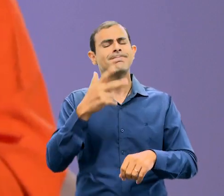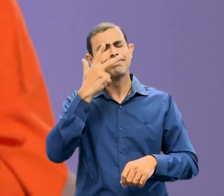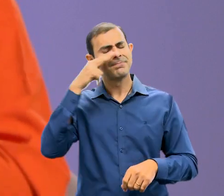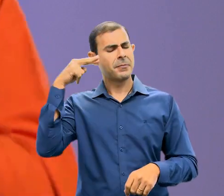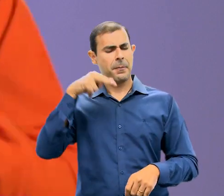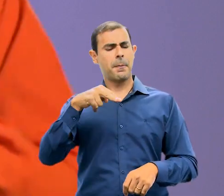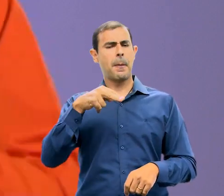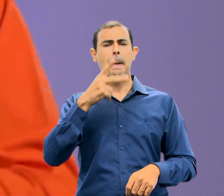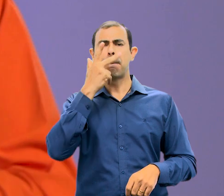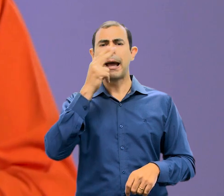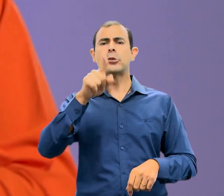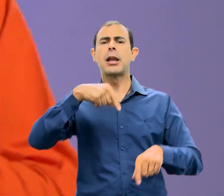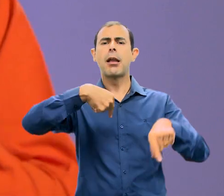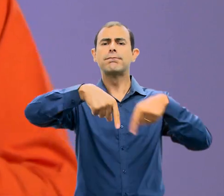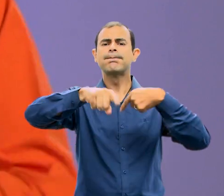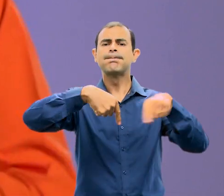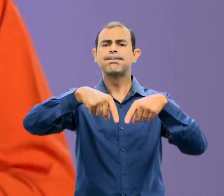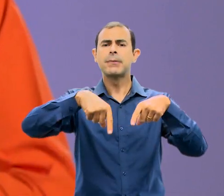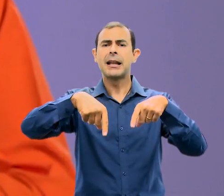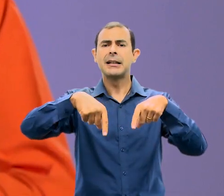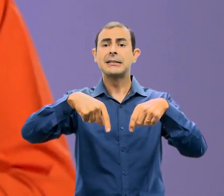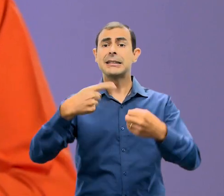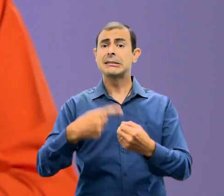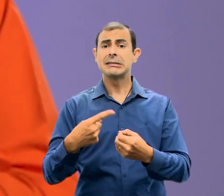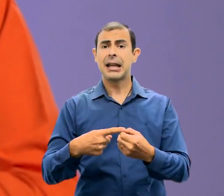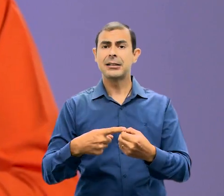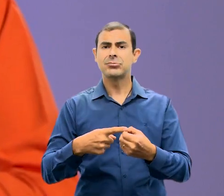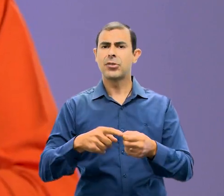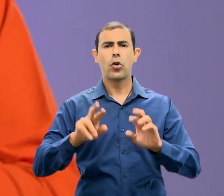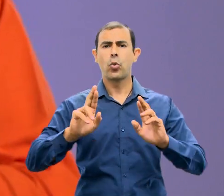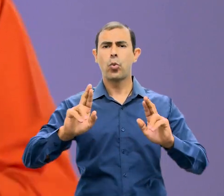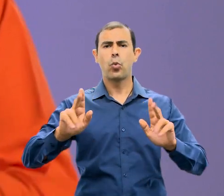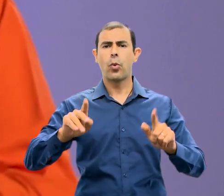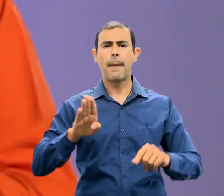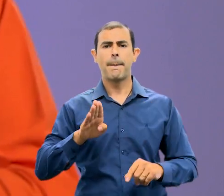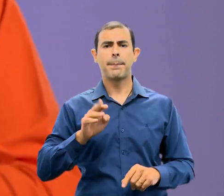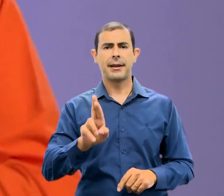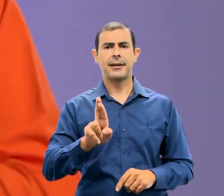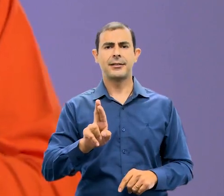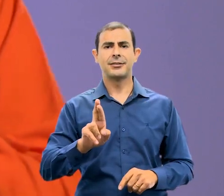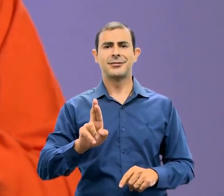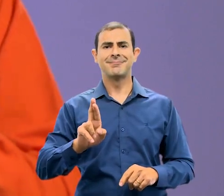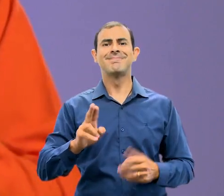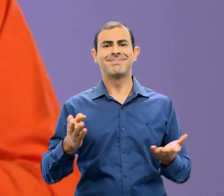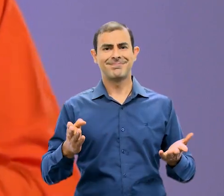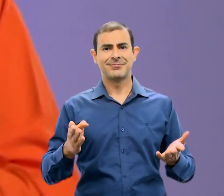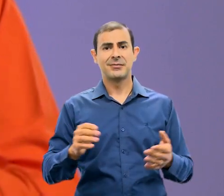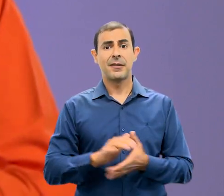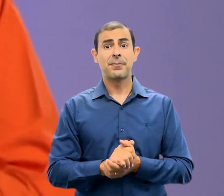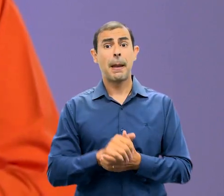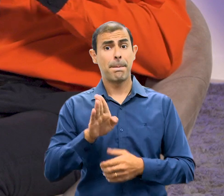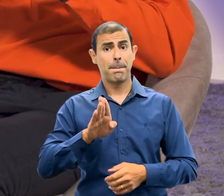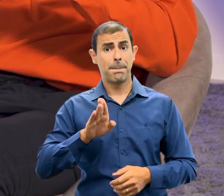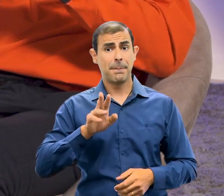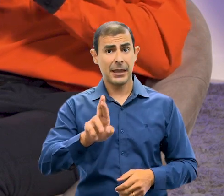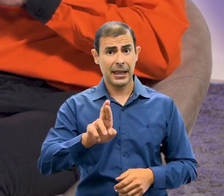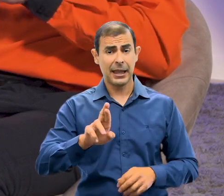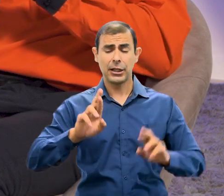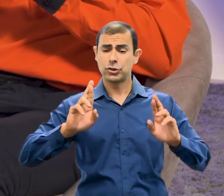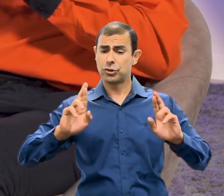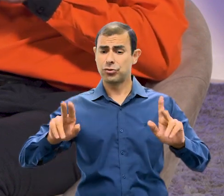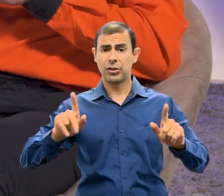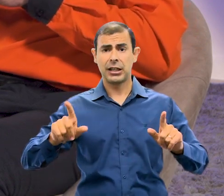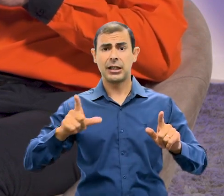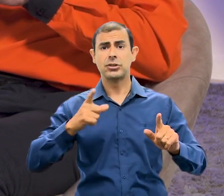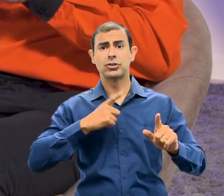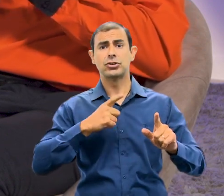de uma avenida perimetral do que propriamente de um anel rodoviário, de uma rodovia. A rodovia tem peculiaridades diferentes, tem veículos